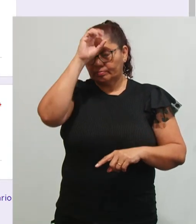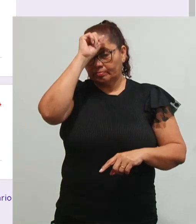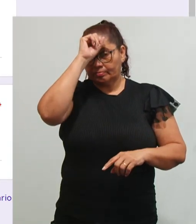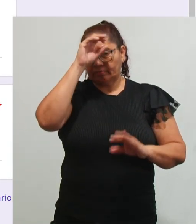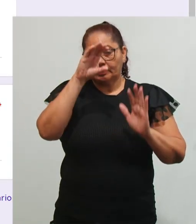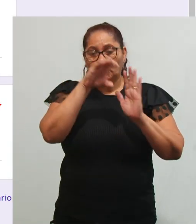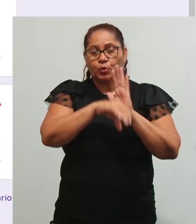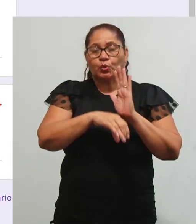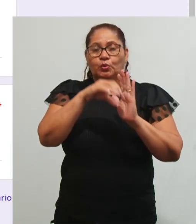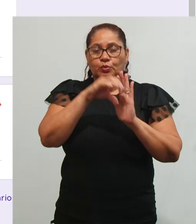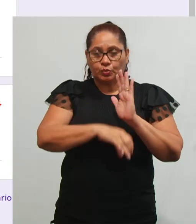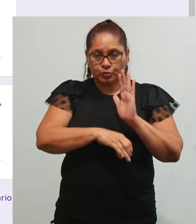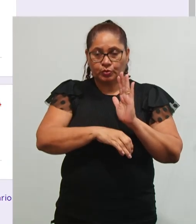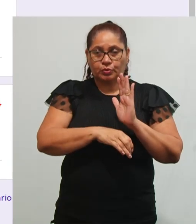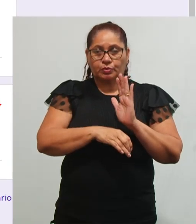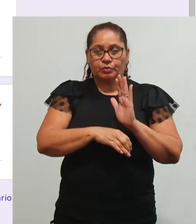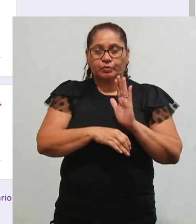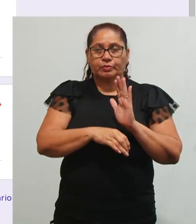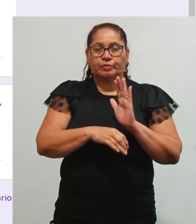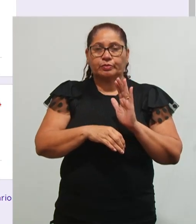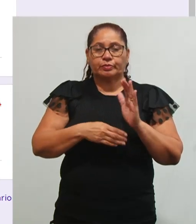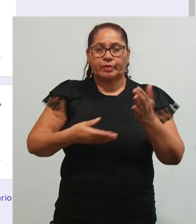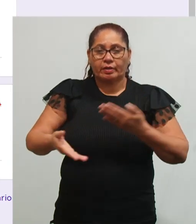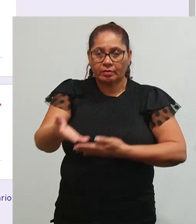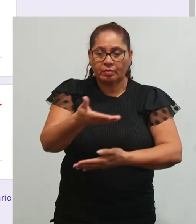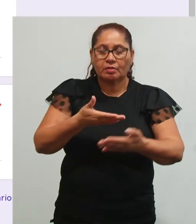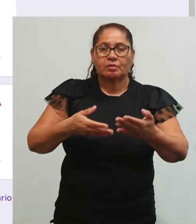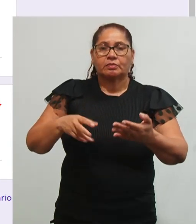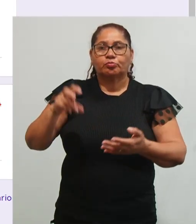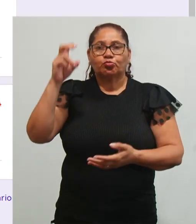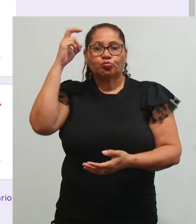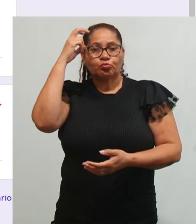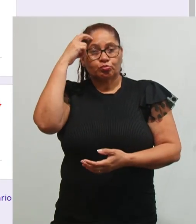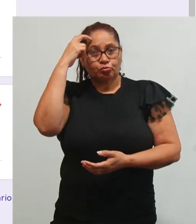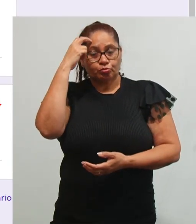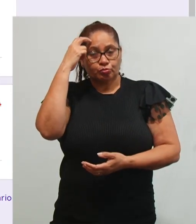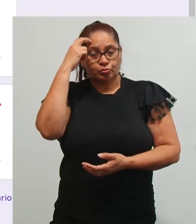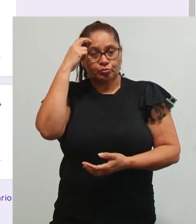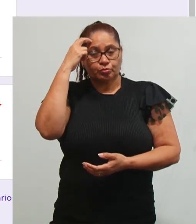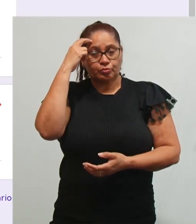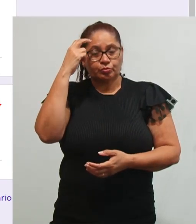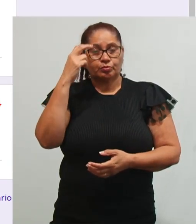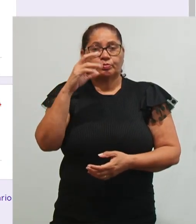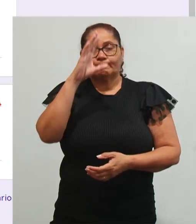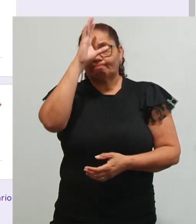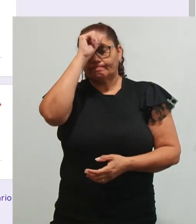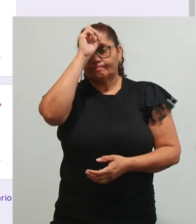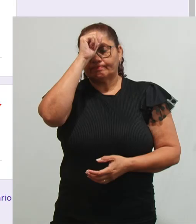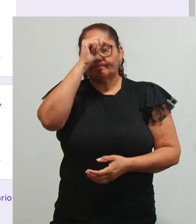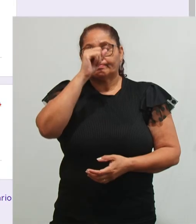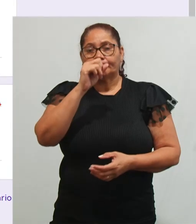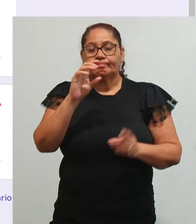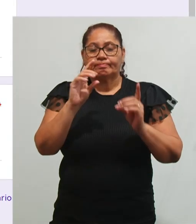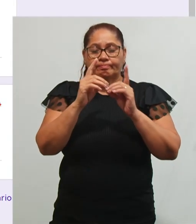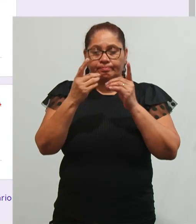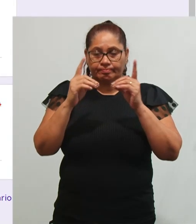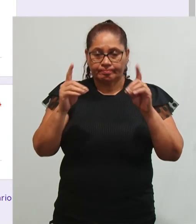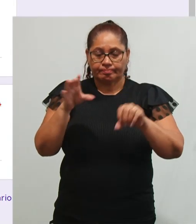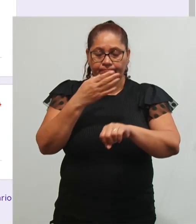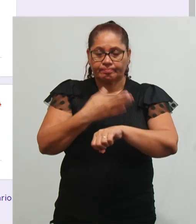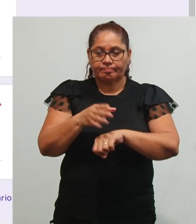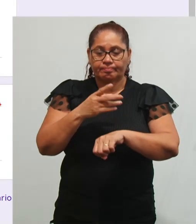currículo intertranscultural. Então, regulação da aprendizagem, intervenção didática e